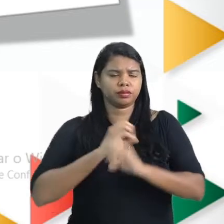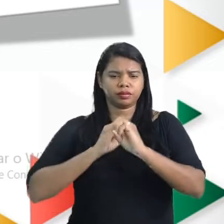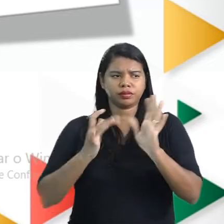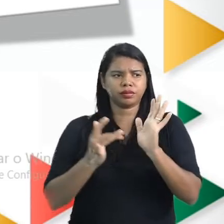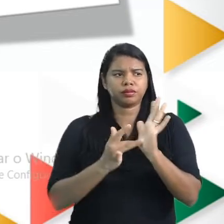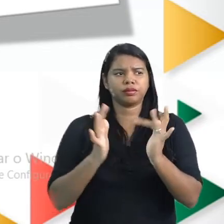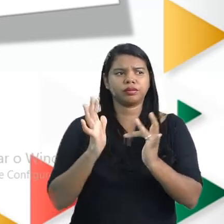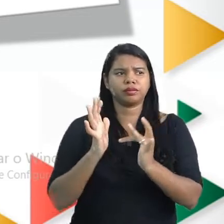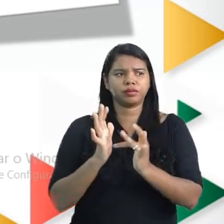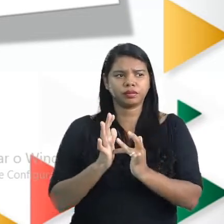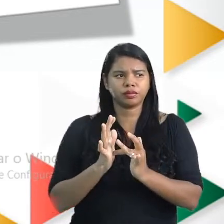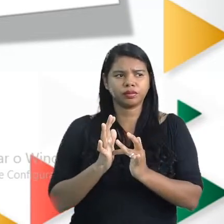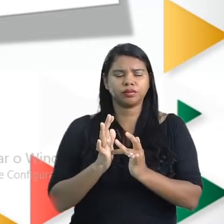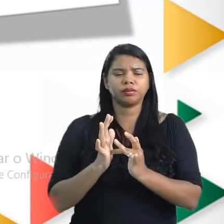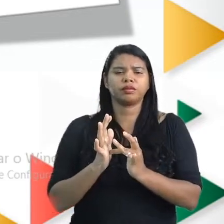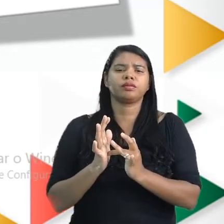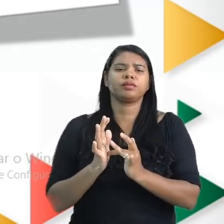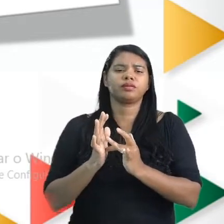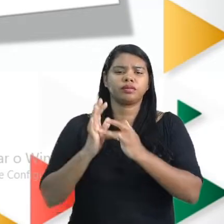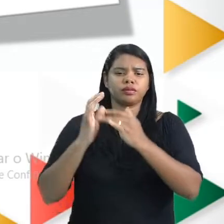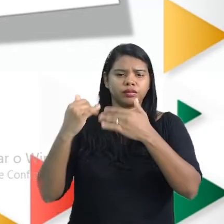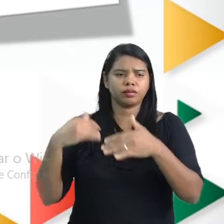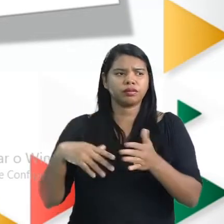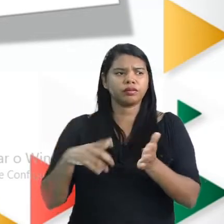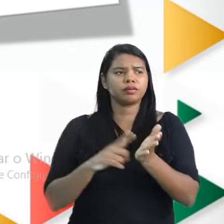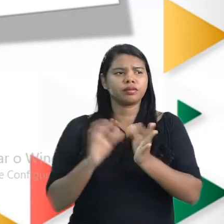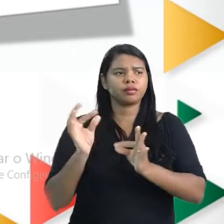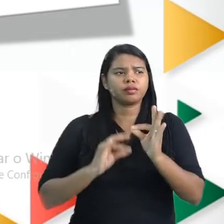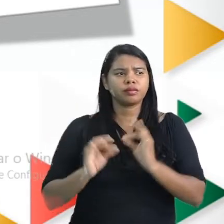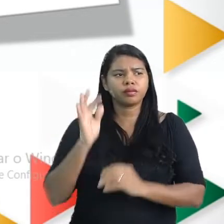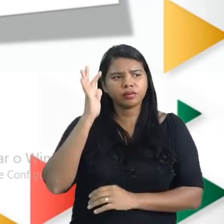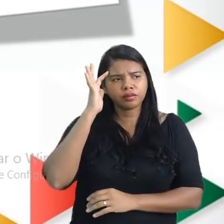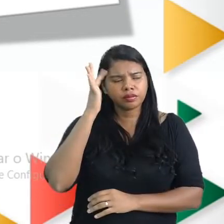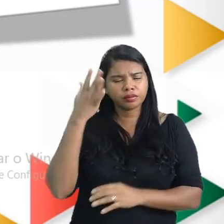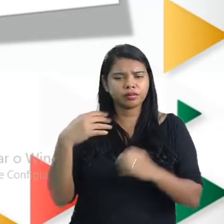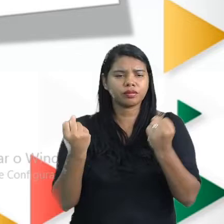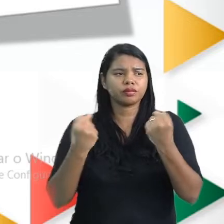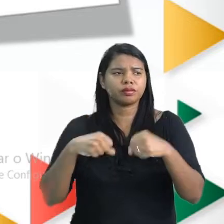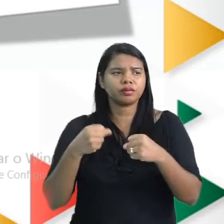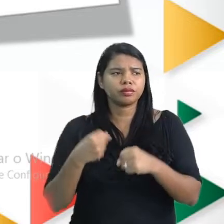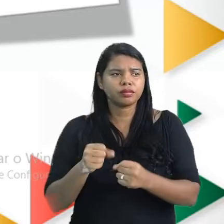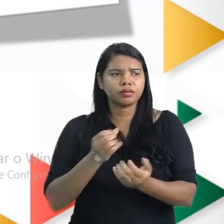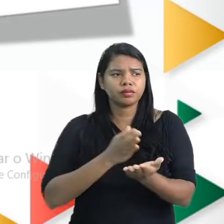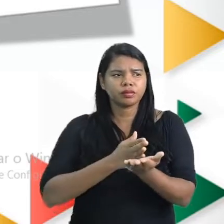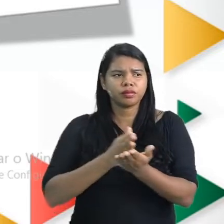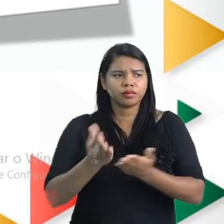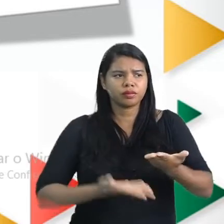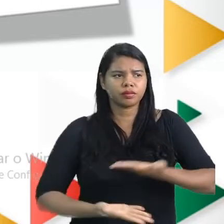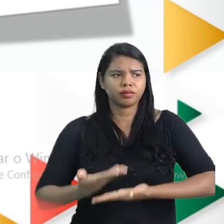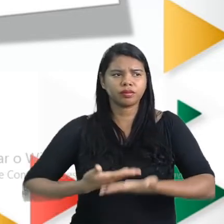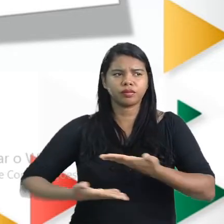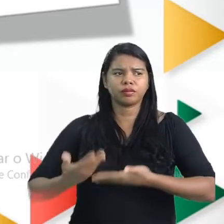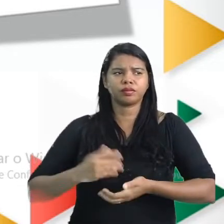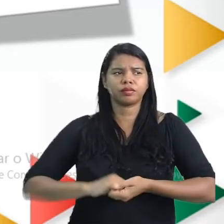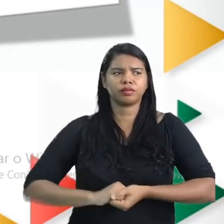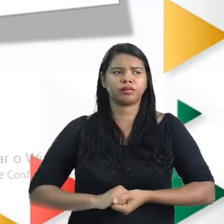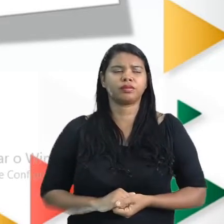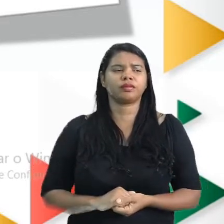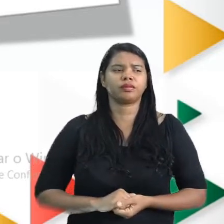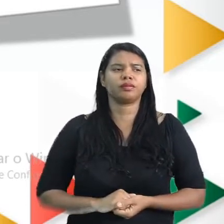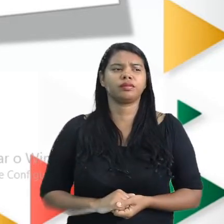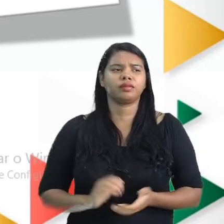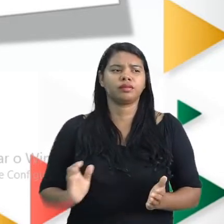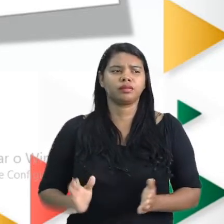Jesus. Trata-se de agenda mínima considerada necessária à caminhada cooperativa. Eu achei